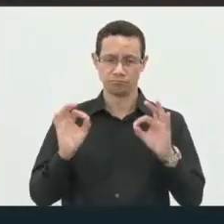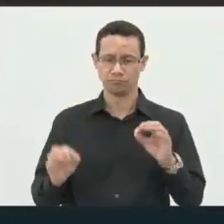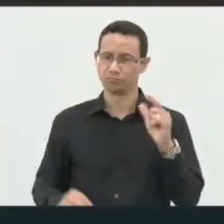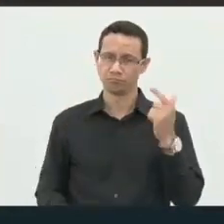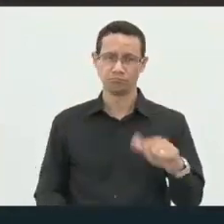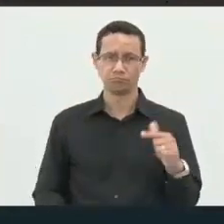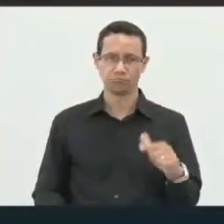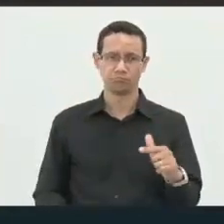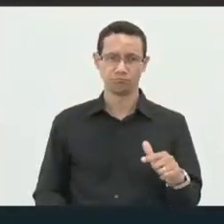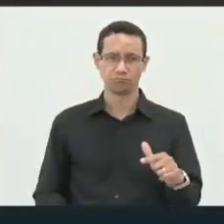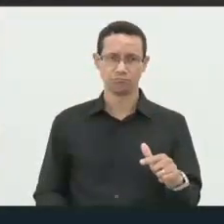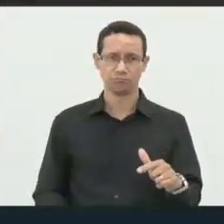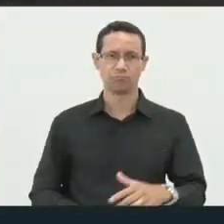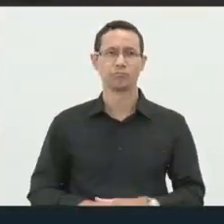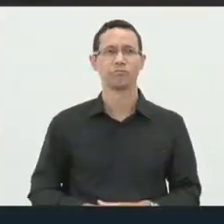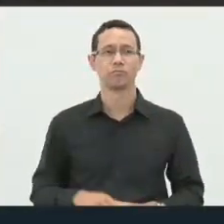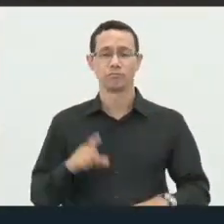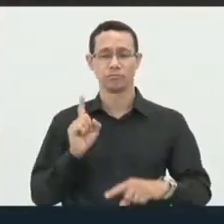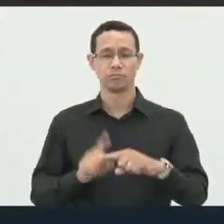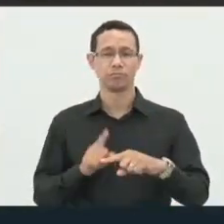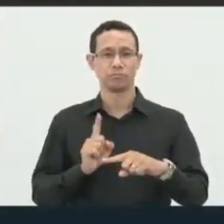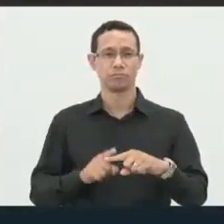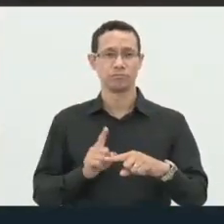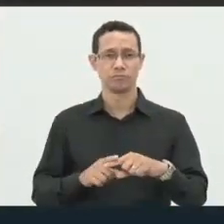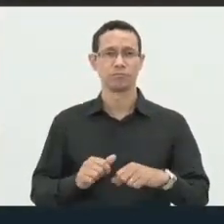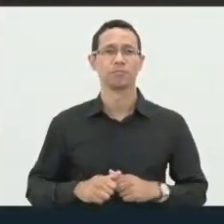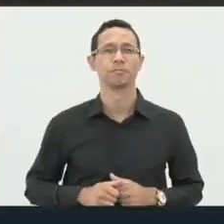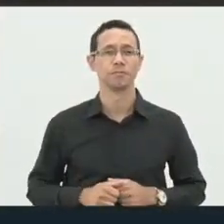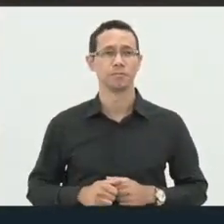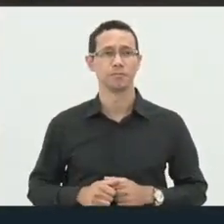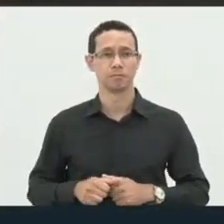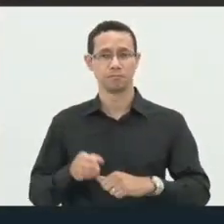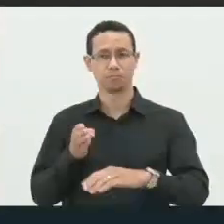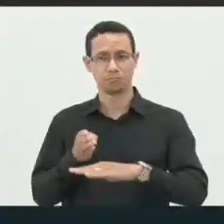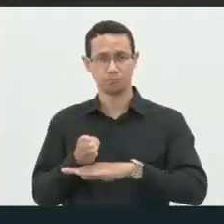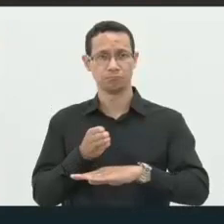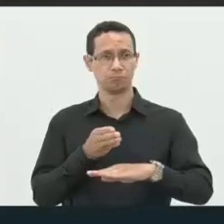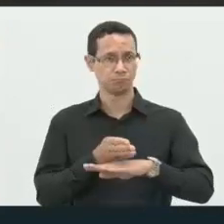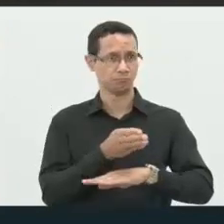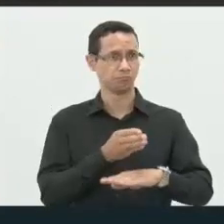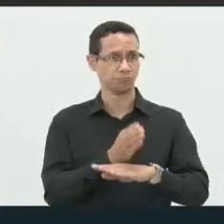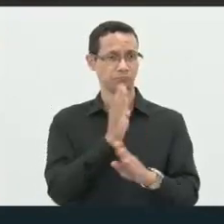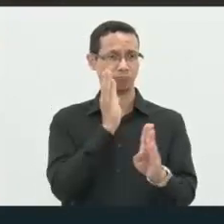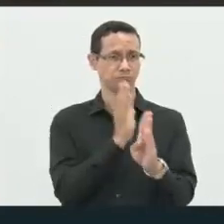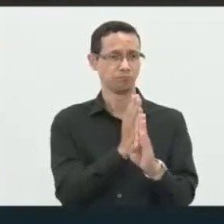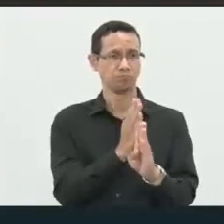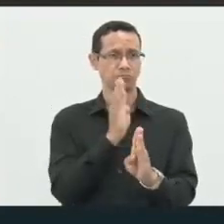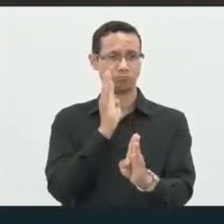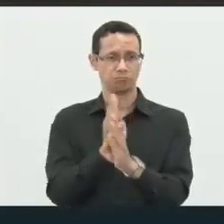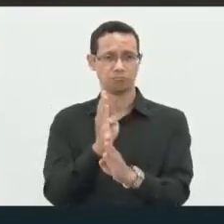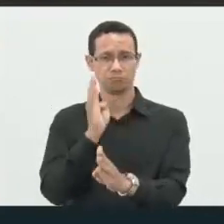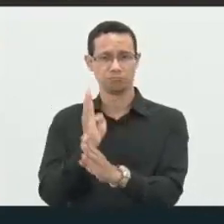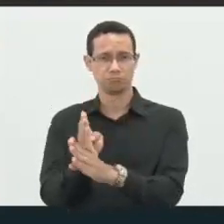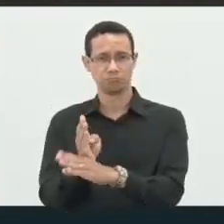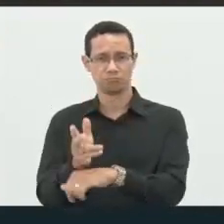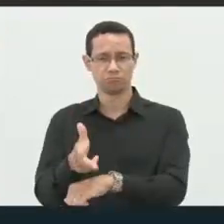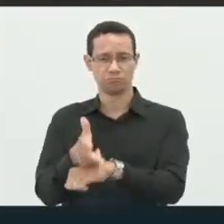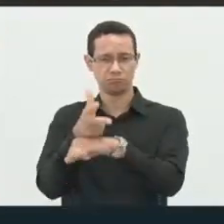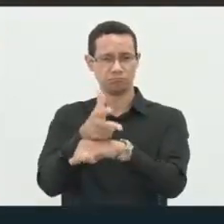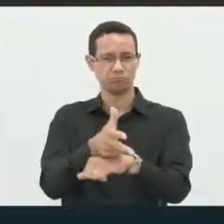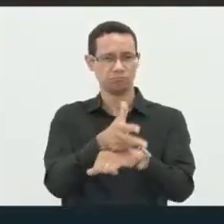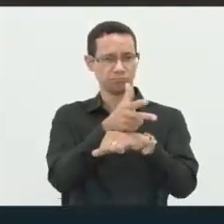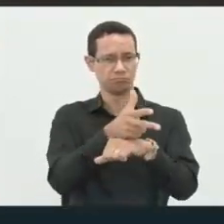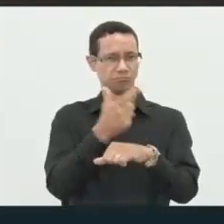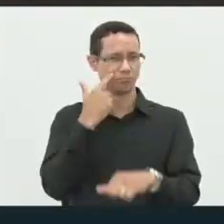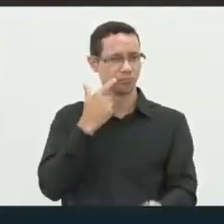mais porque todas as vezes que eu entrei e que eu peguei Eu filmei eu mandei para o